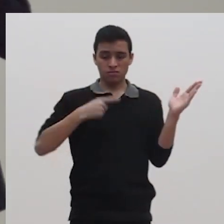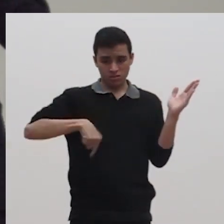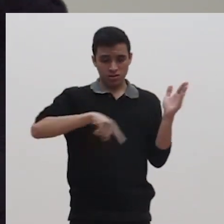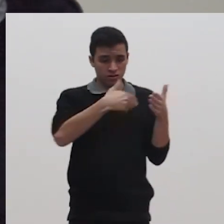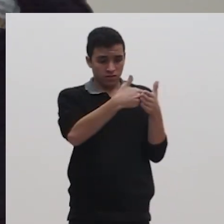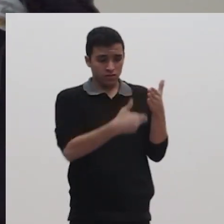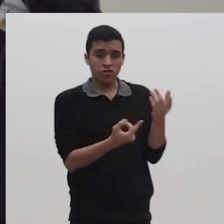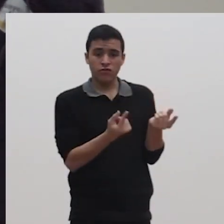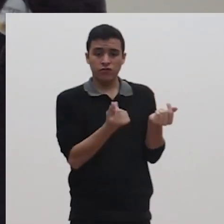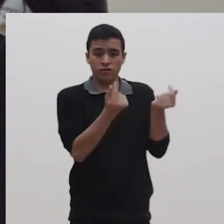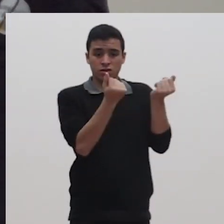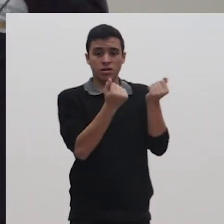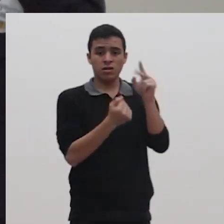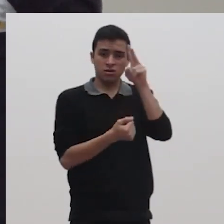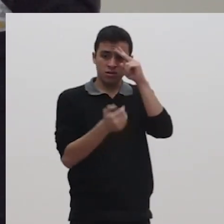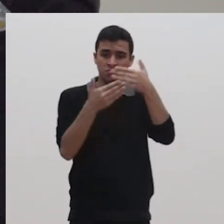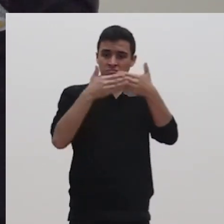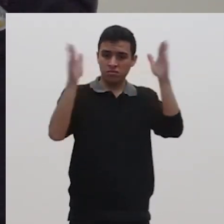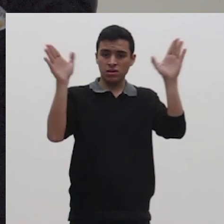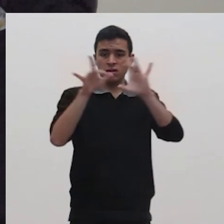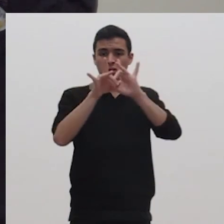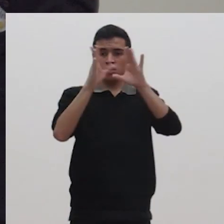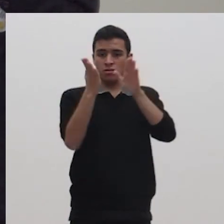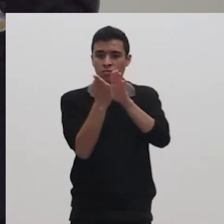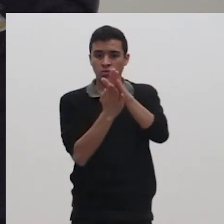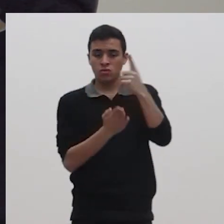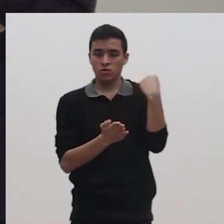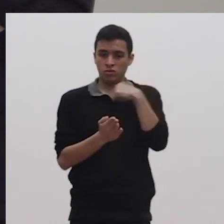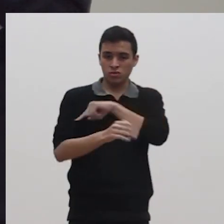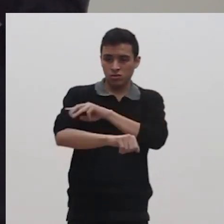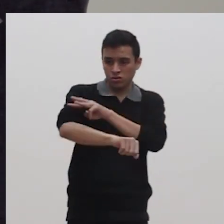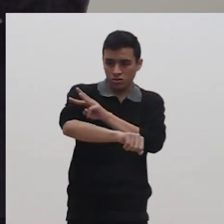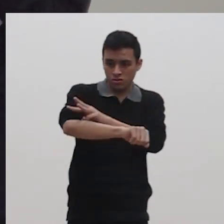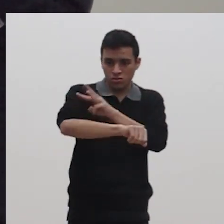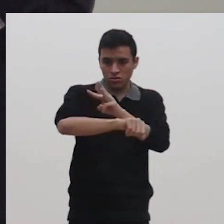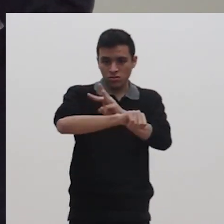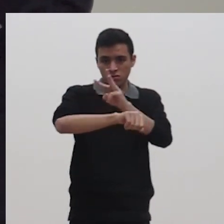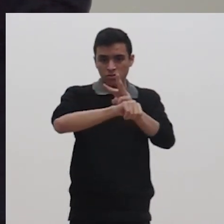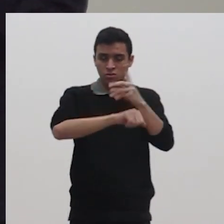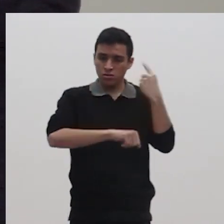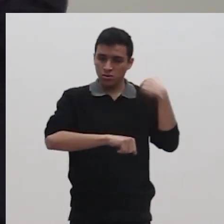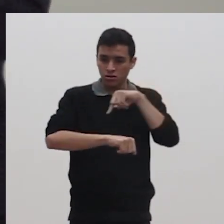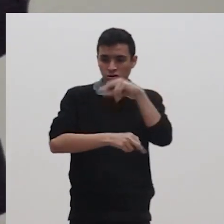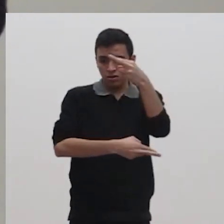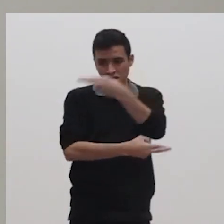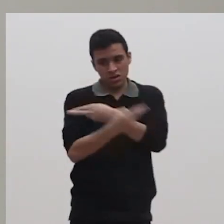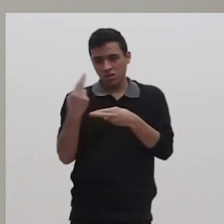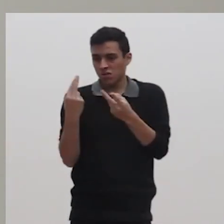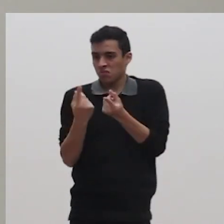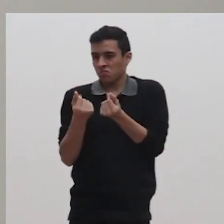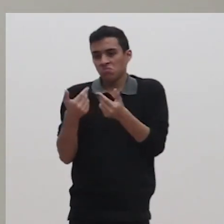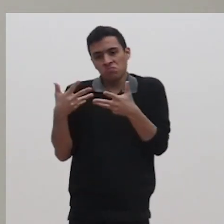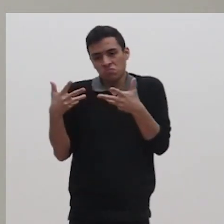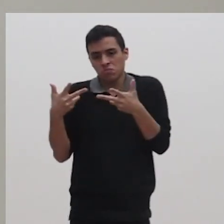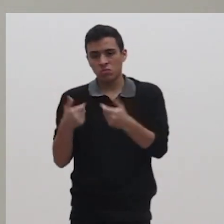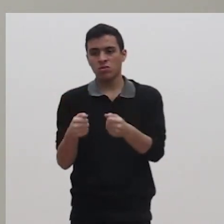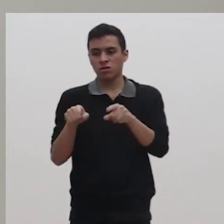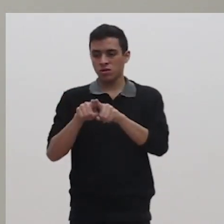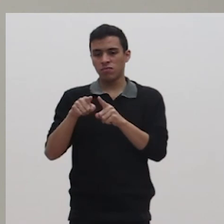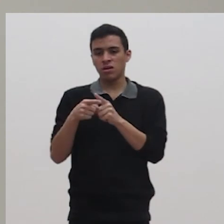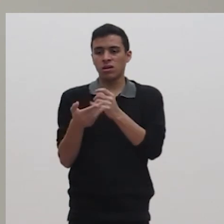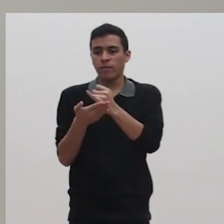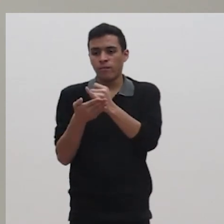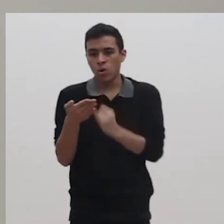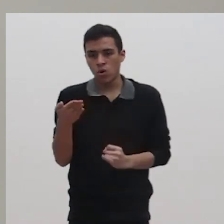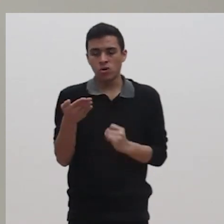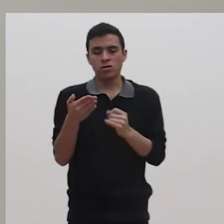financeira. A partir de segunda-feira vai estar publicado no nosso site toda a nossa relação funcional e todo o nosso imposto de